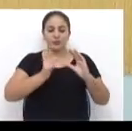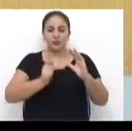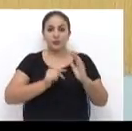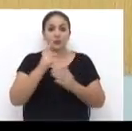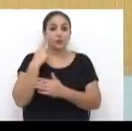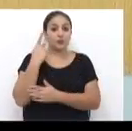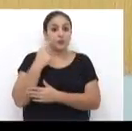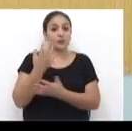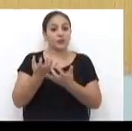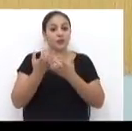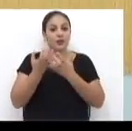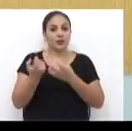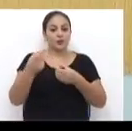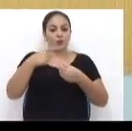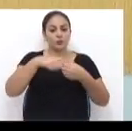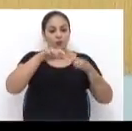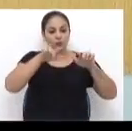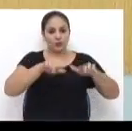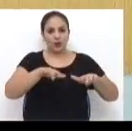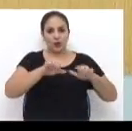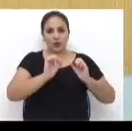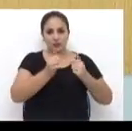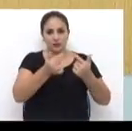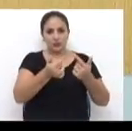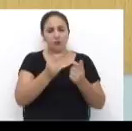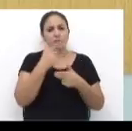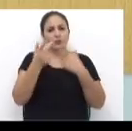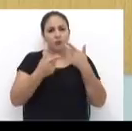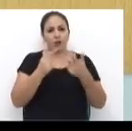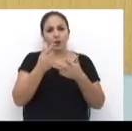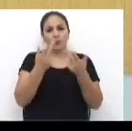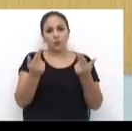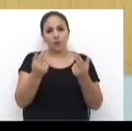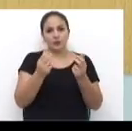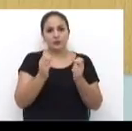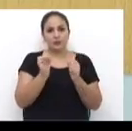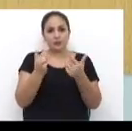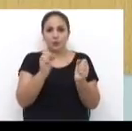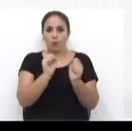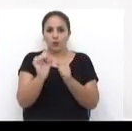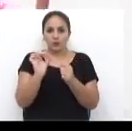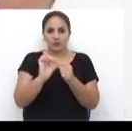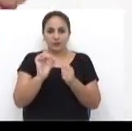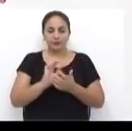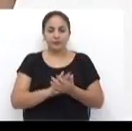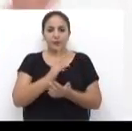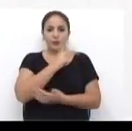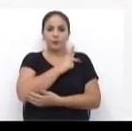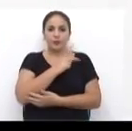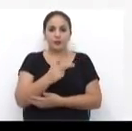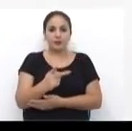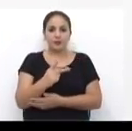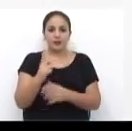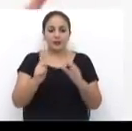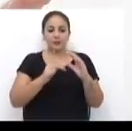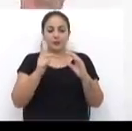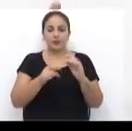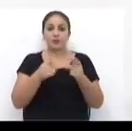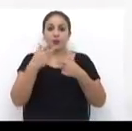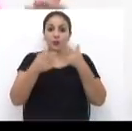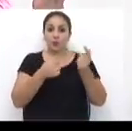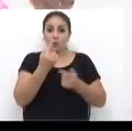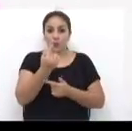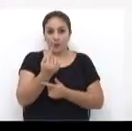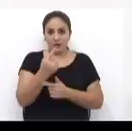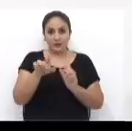Vereadores, os parlamentares querem reativar o local e, para isso, apontam algumas alternativas. O presidente da Câmara comentou uma